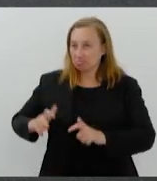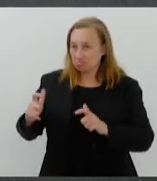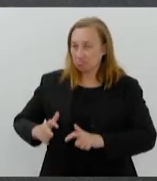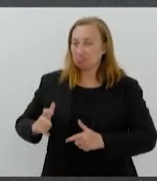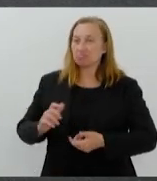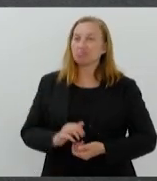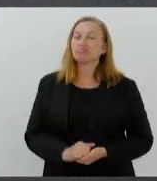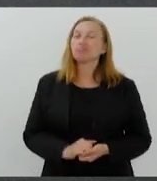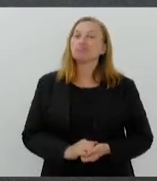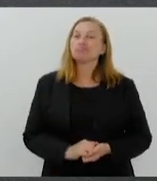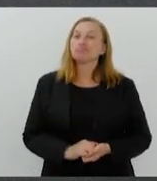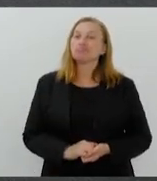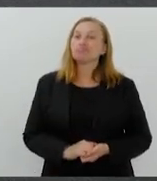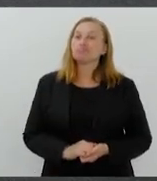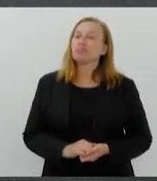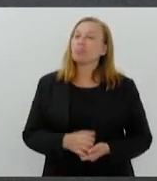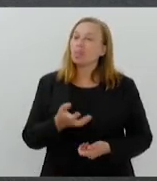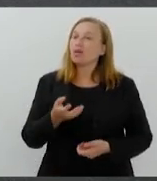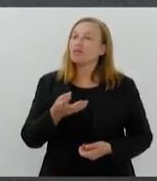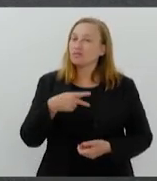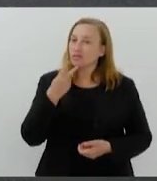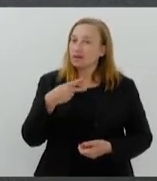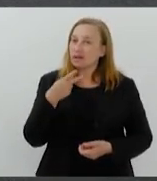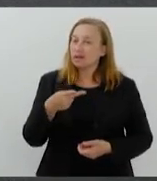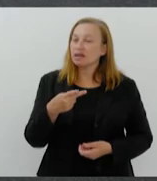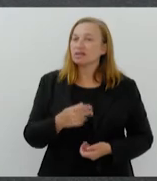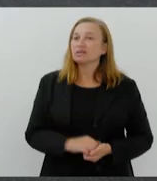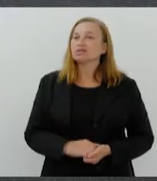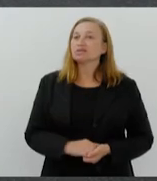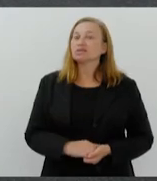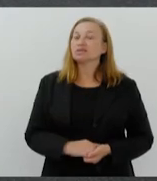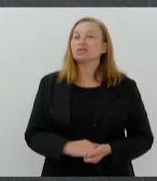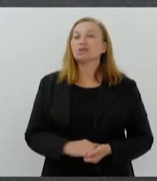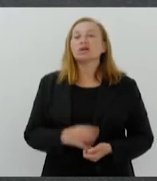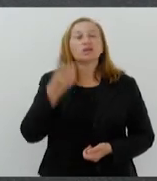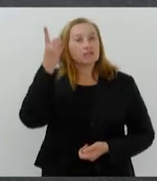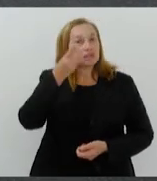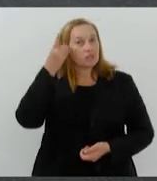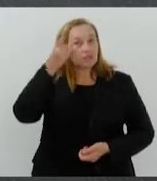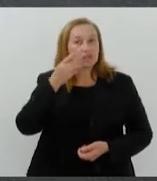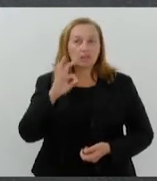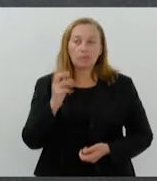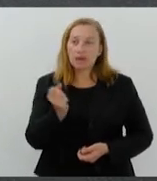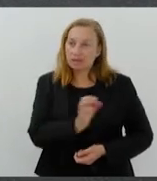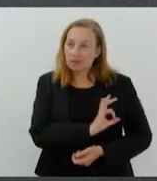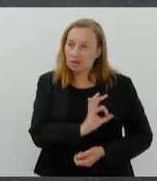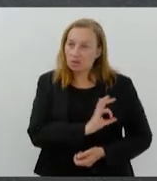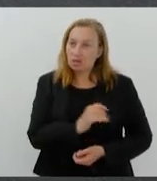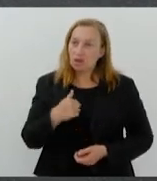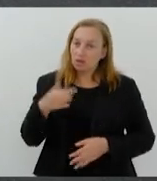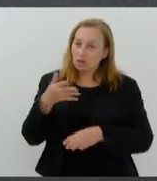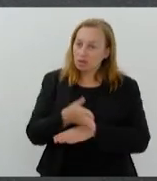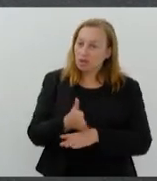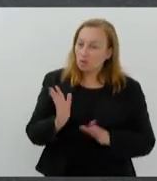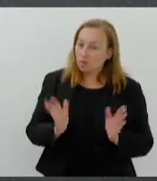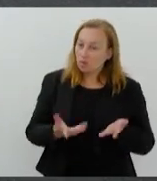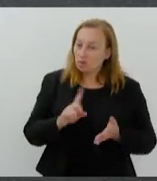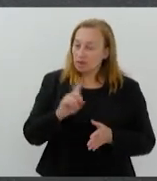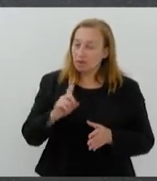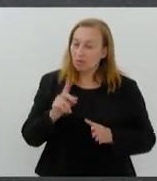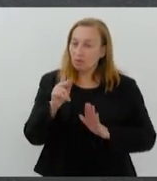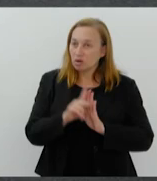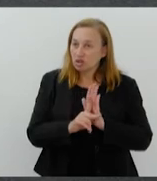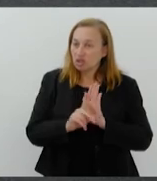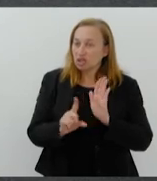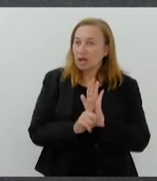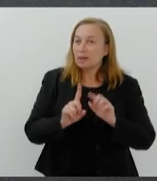o Amaro Cavalcante. E eu quero dizer que, assim como a deputada Marta Rocha, eu entrei hoje, mas não entrei com projeto de lei,